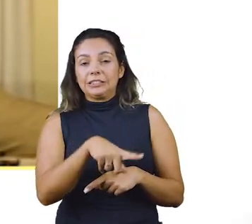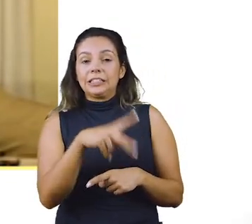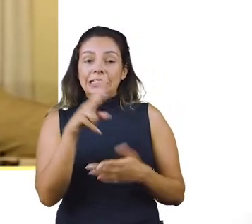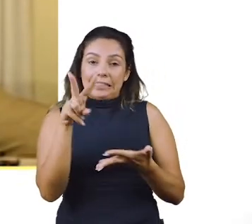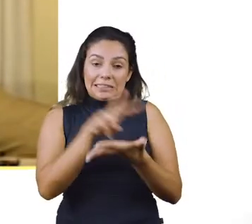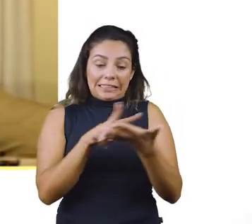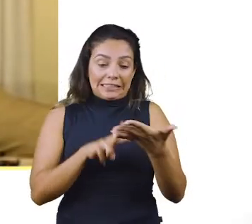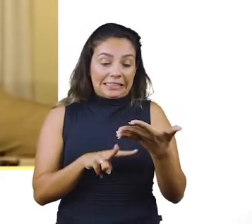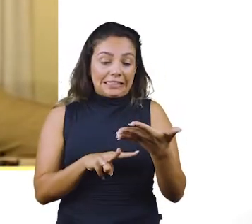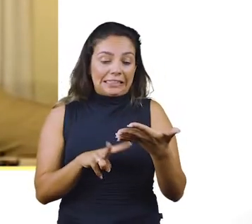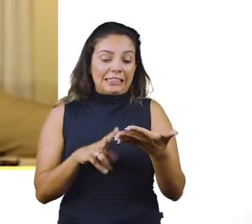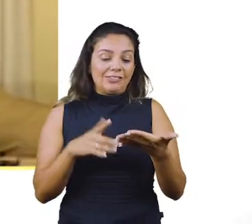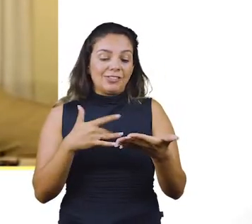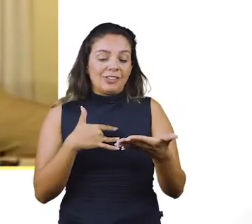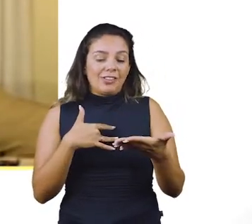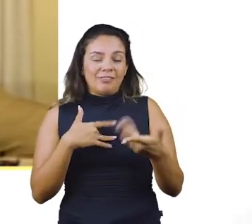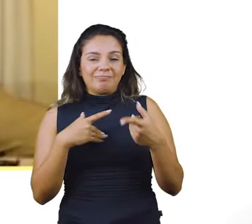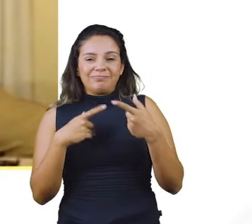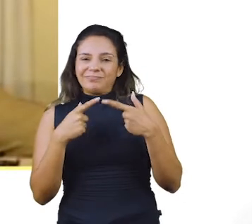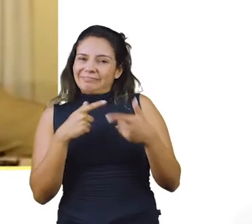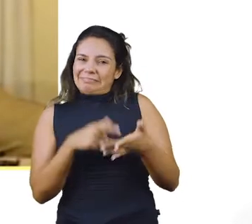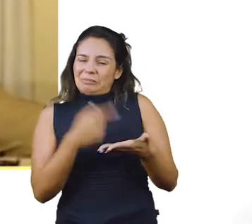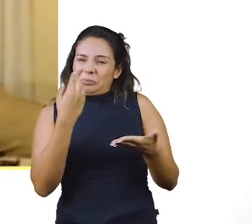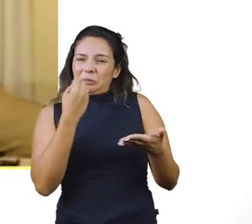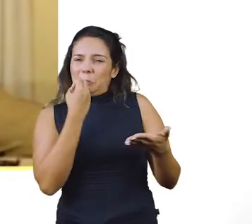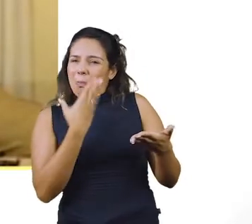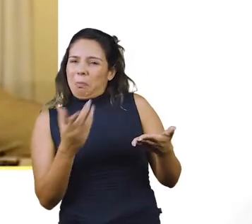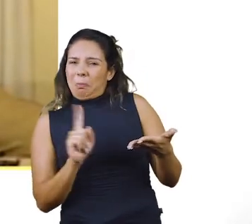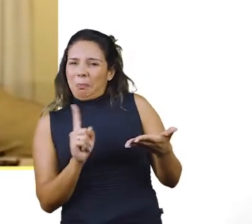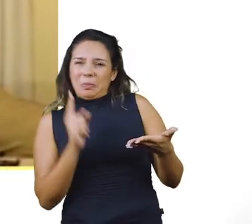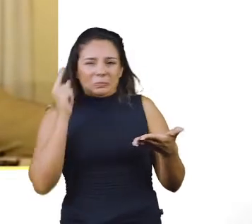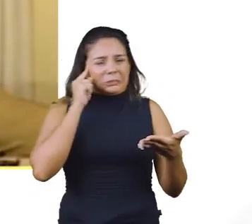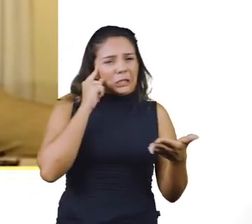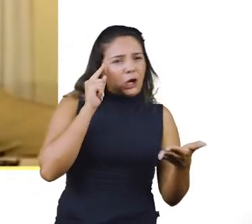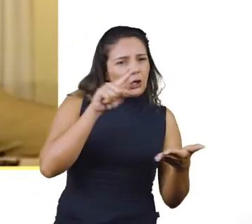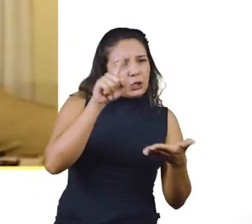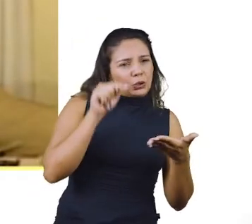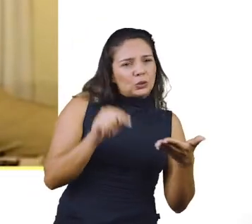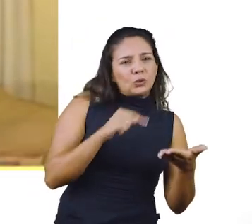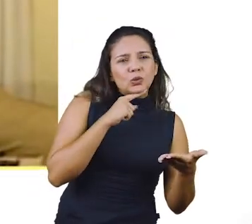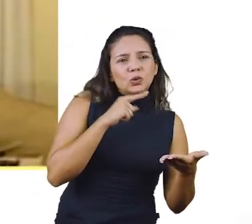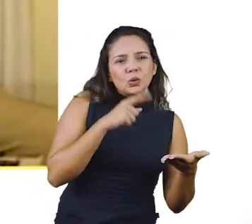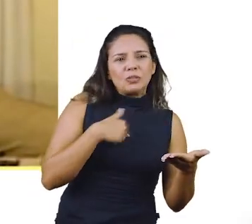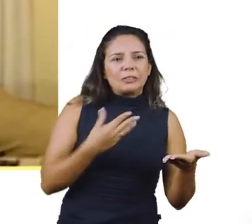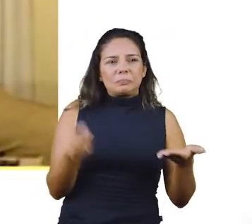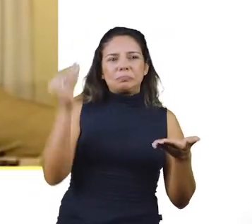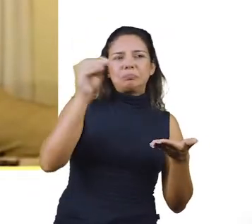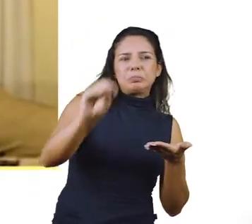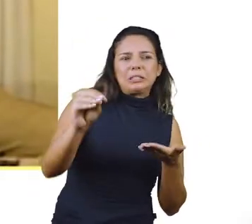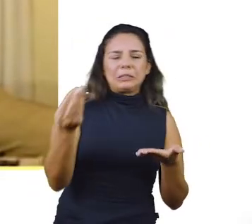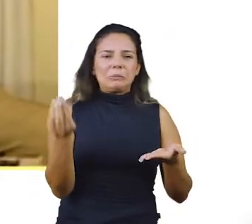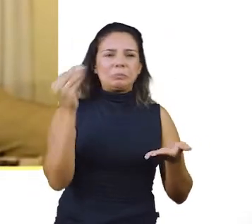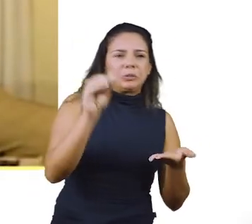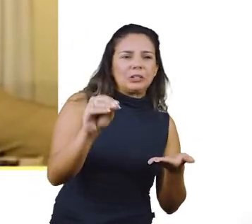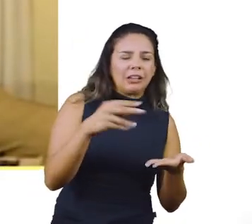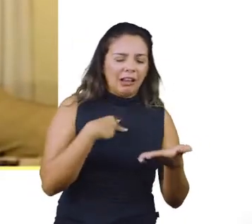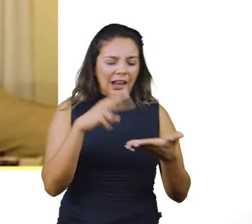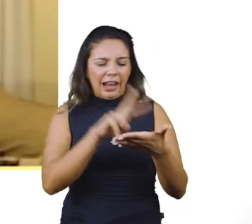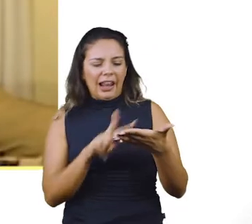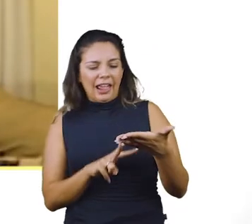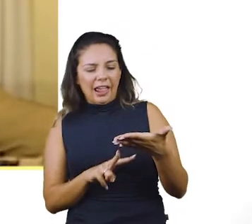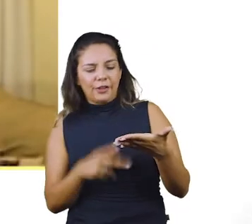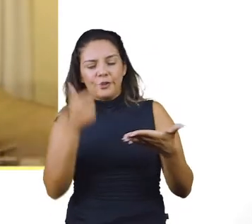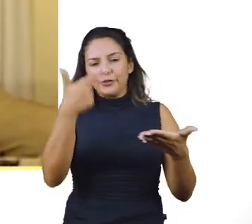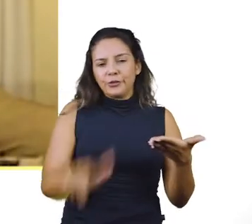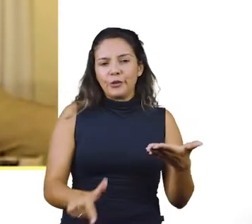ainda me acho pequeno para publicar essa biografia. Então, toda vez que eu releio ela, eu quero mudar